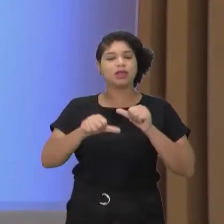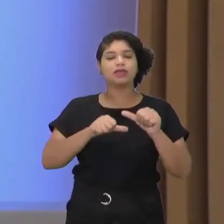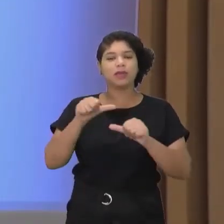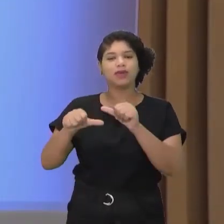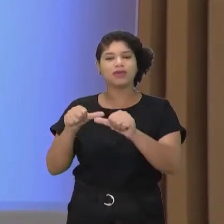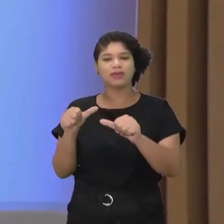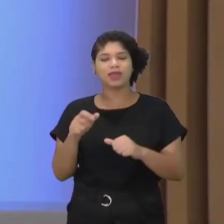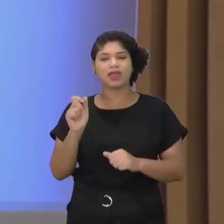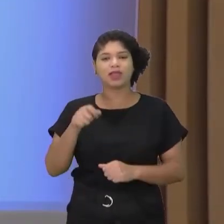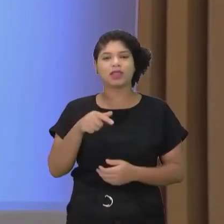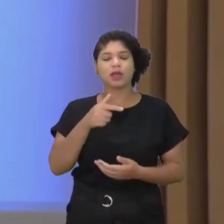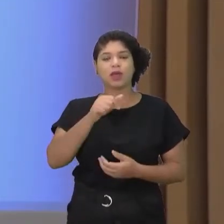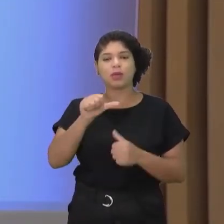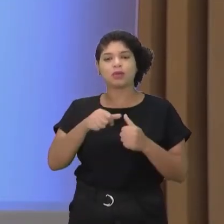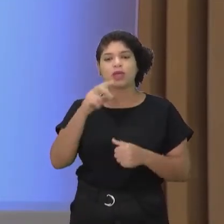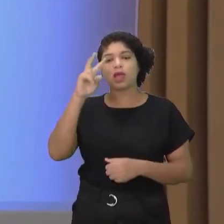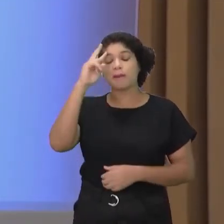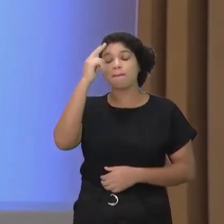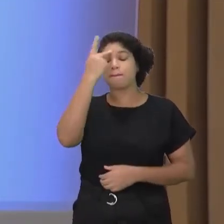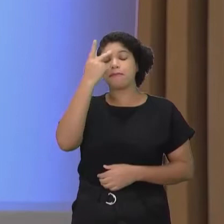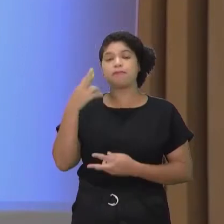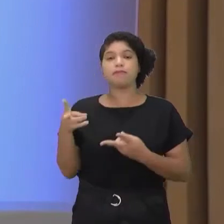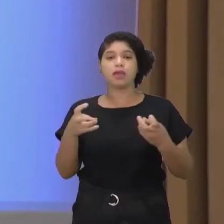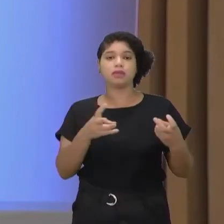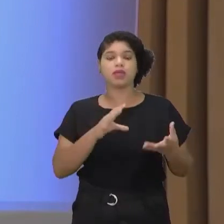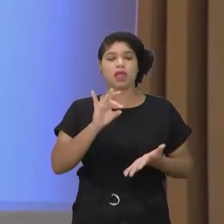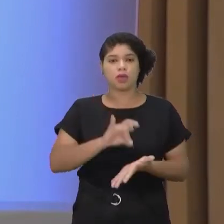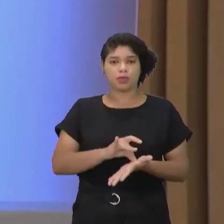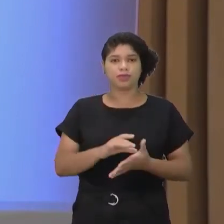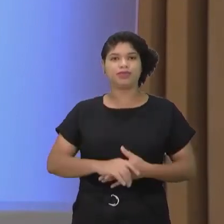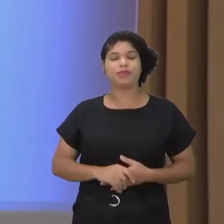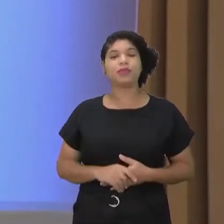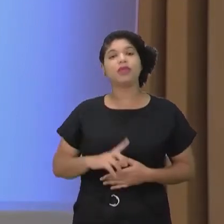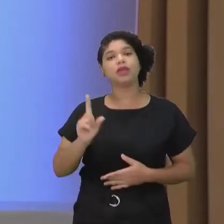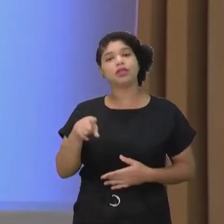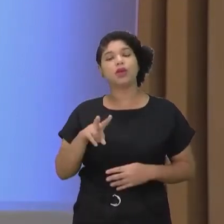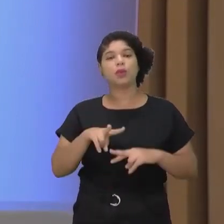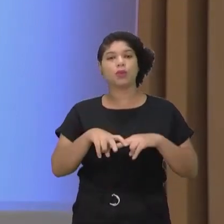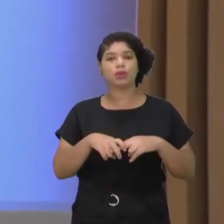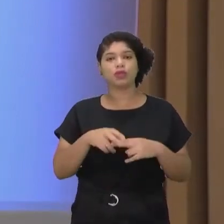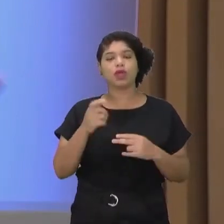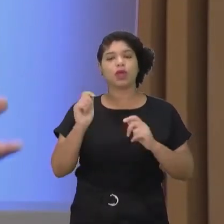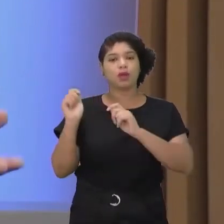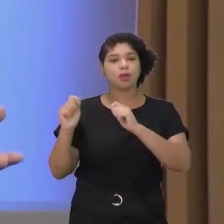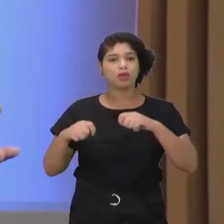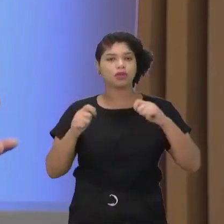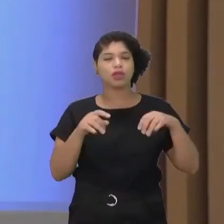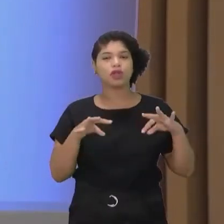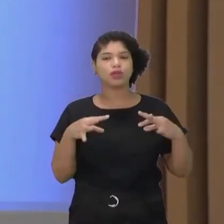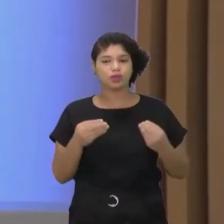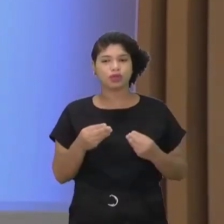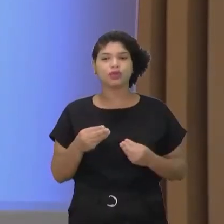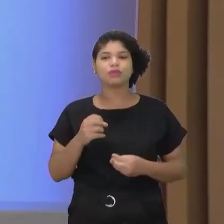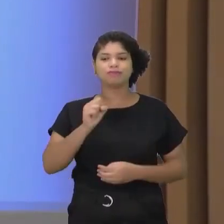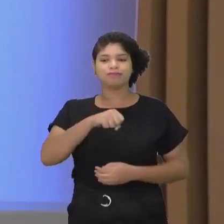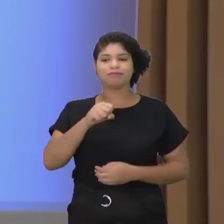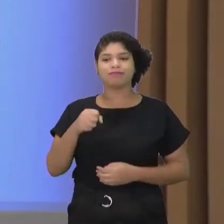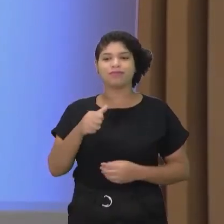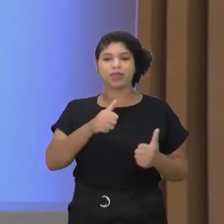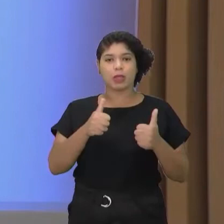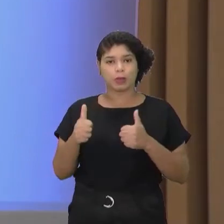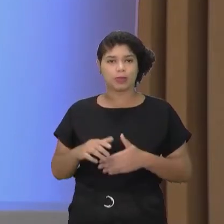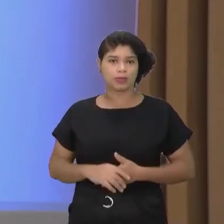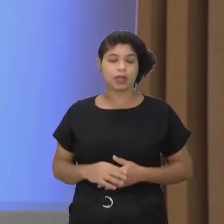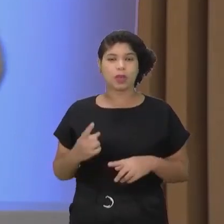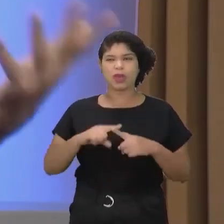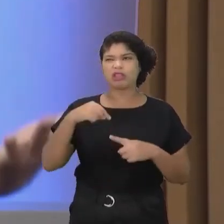percepção total da realidade. E isso, as possibilidades todas elas estão aí, né? A gente não